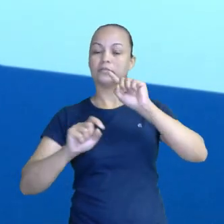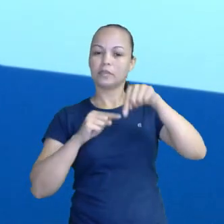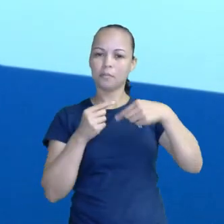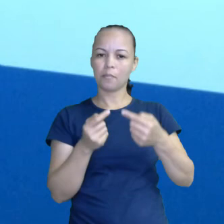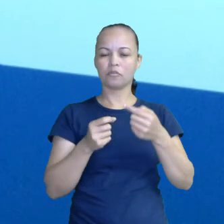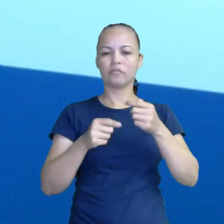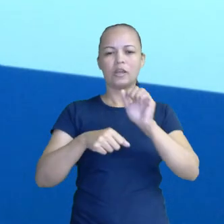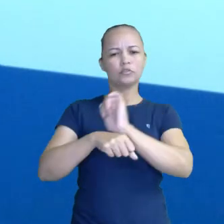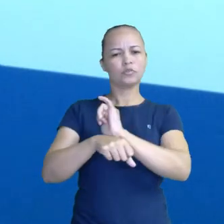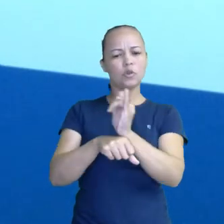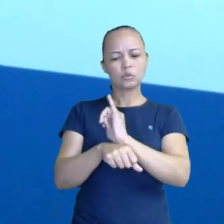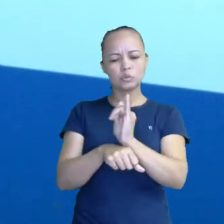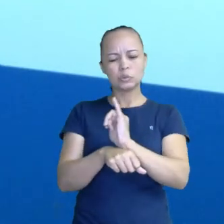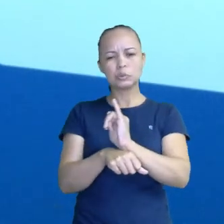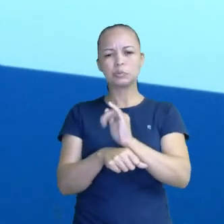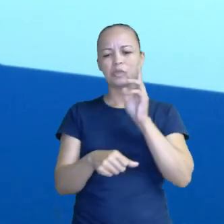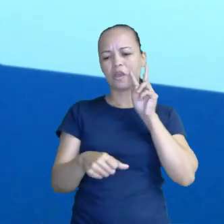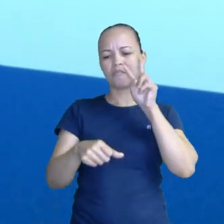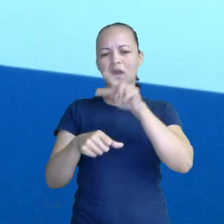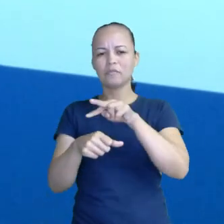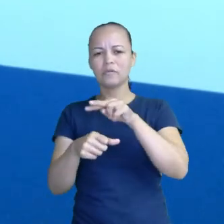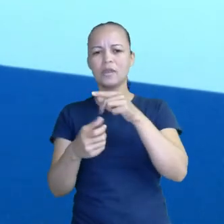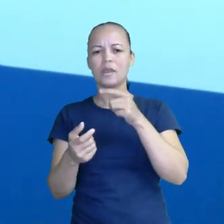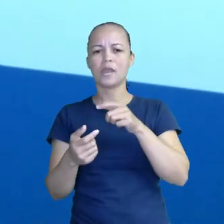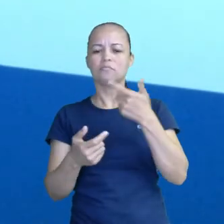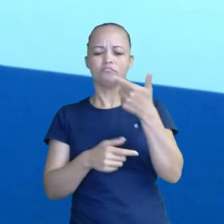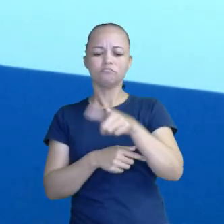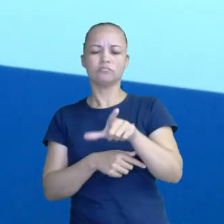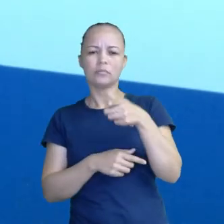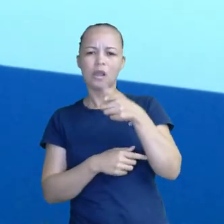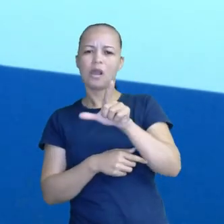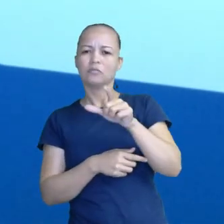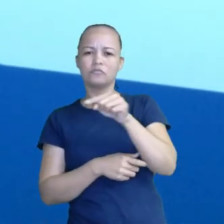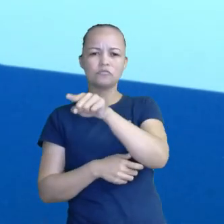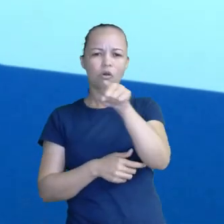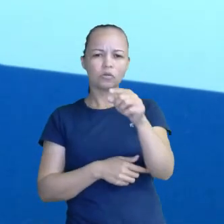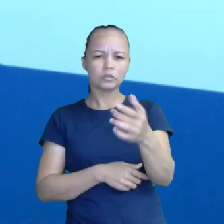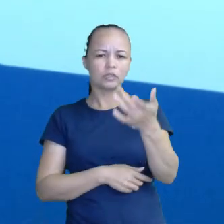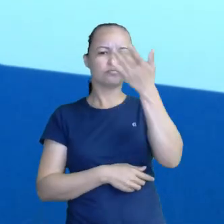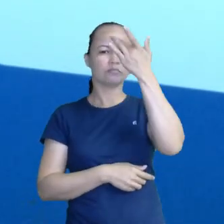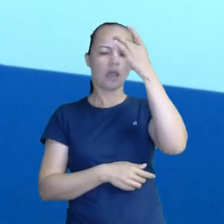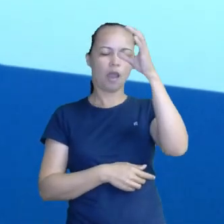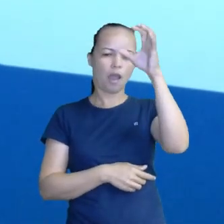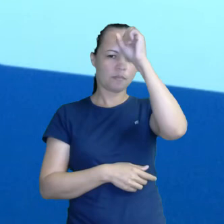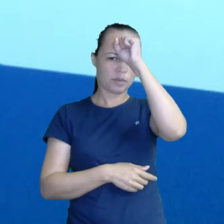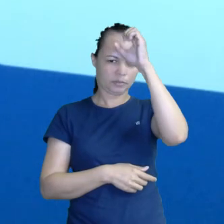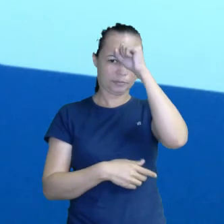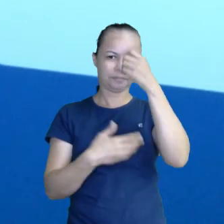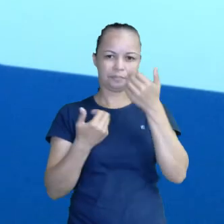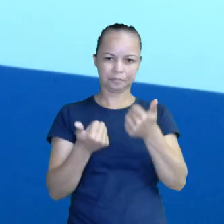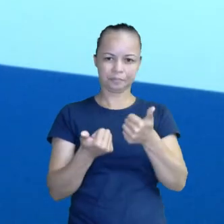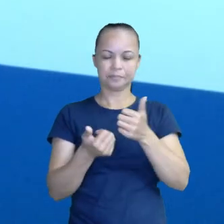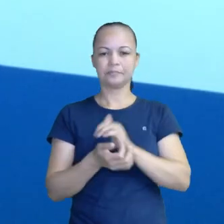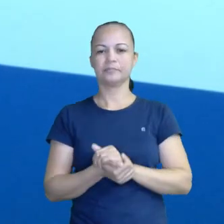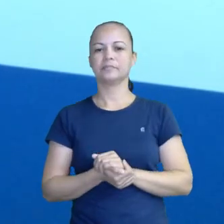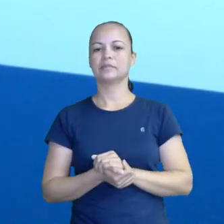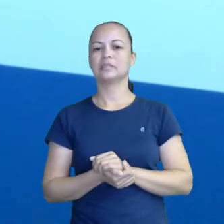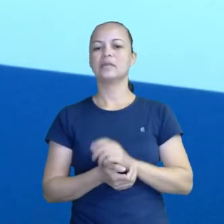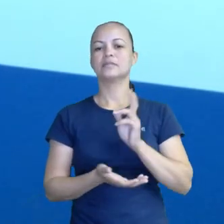você vai sempre assistir e vai ficar repetindo até vocês aprender tá bom